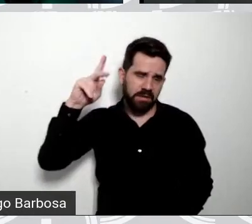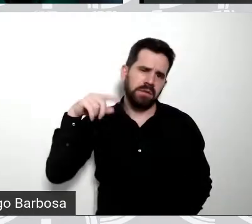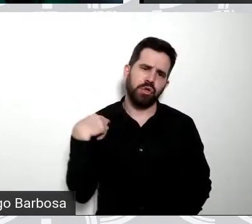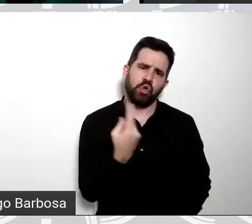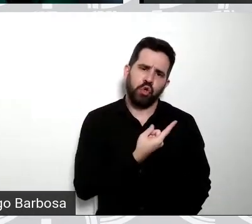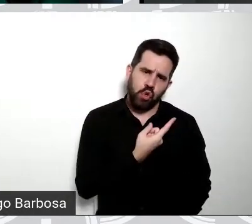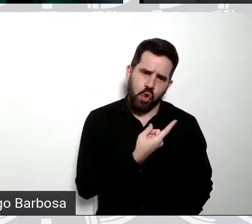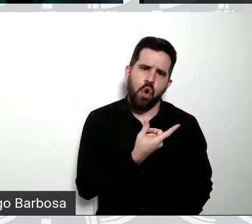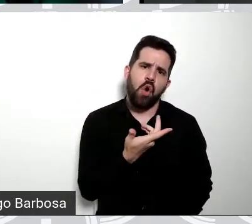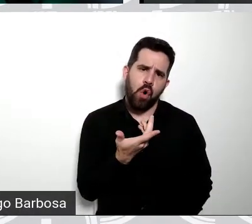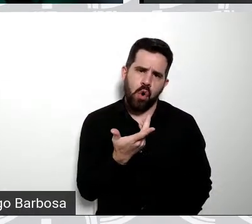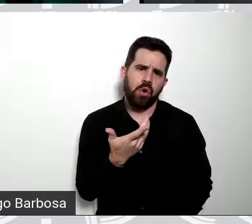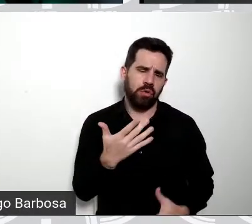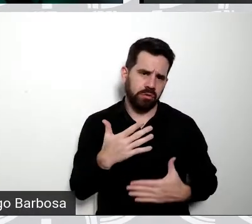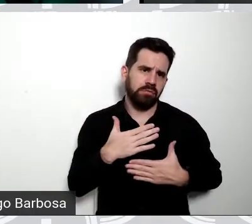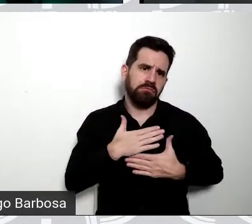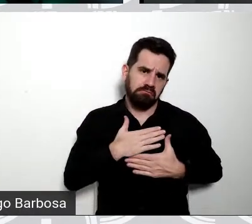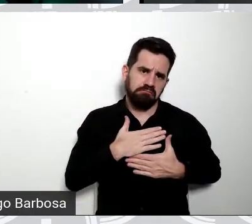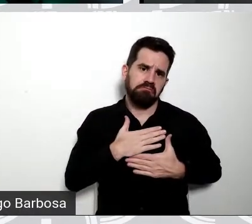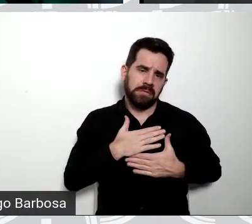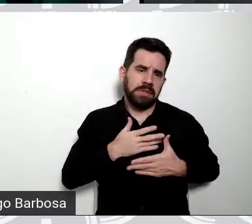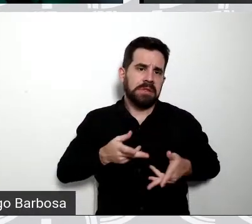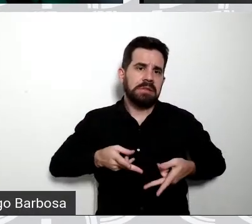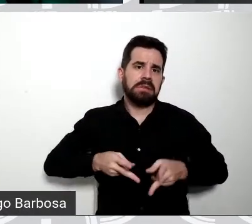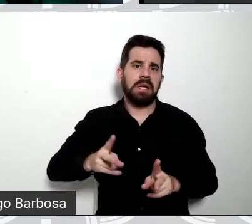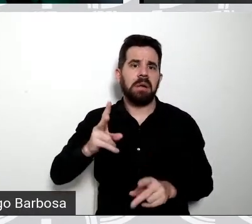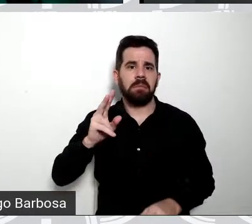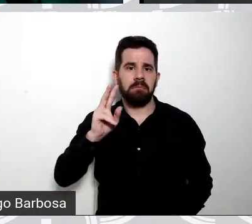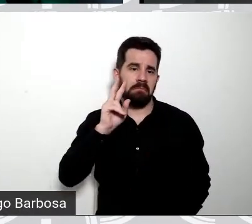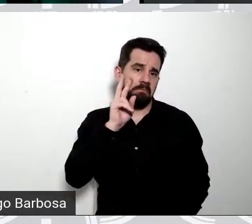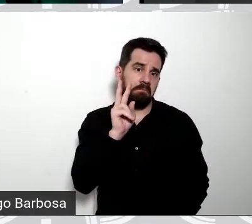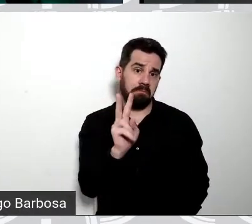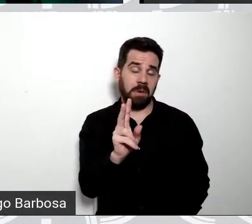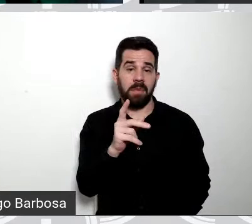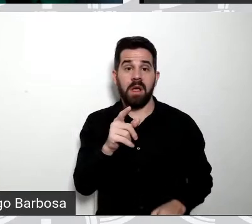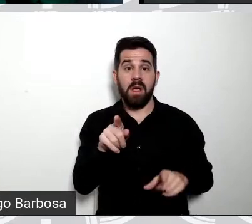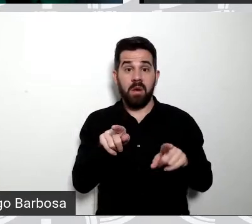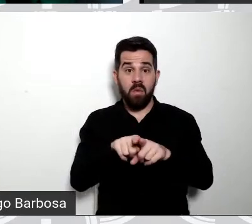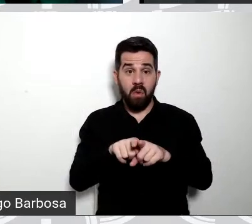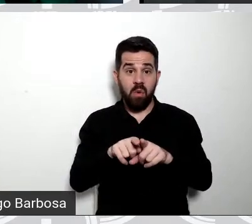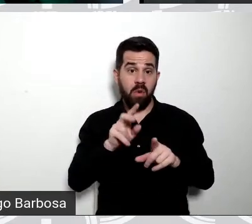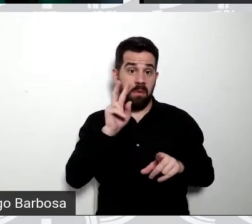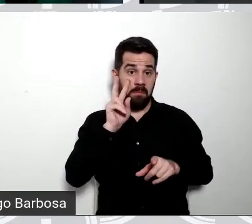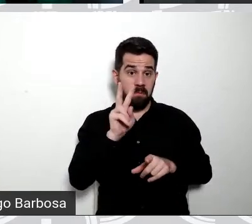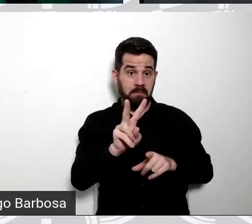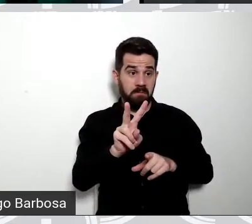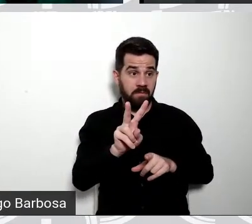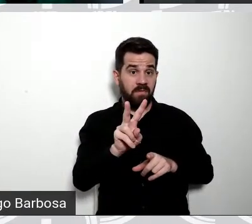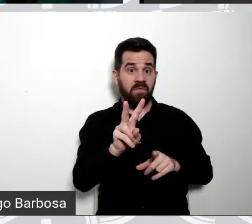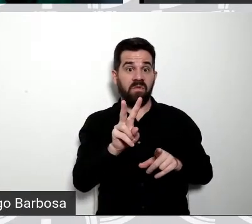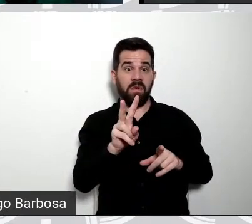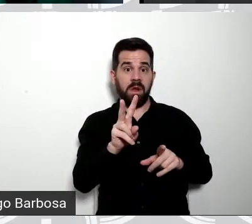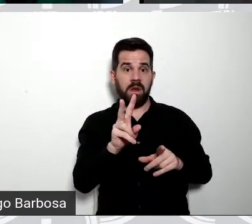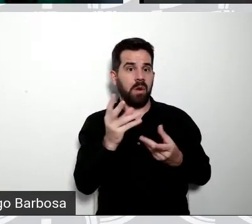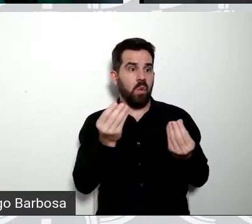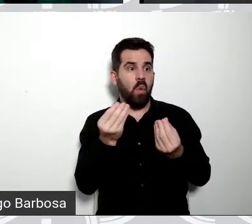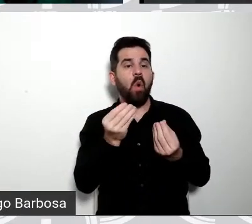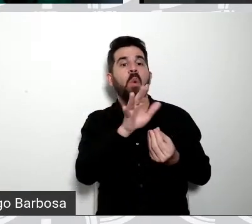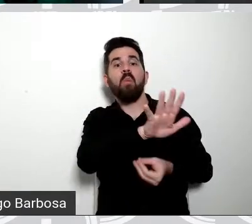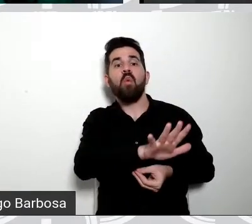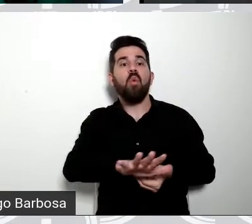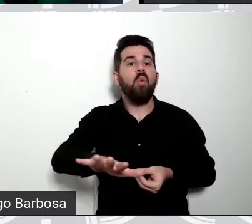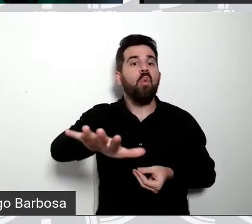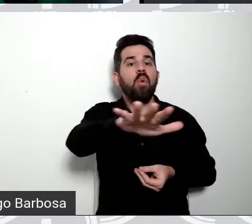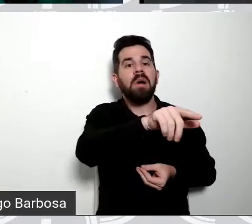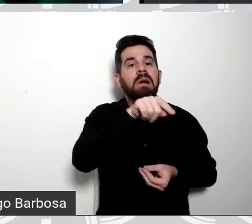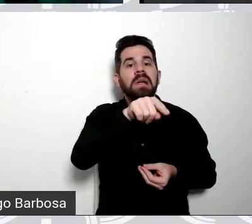país semiperiférico, no, olhando daqui para o centro, e ele estava fazendo o contrário, né? Mas é para isso,